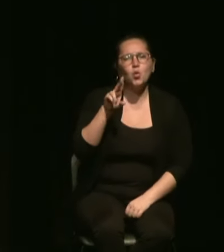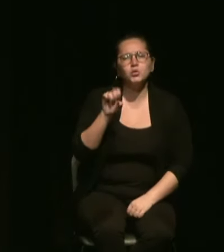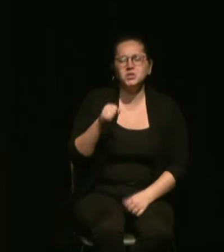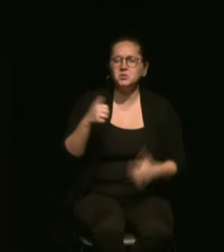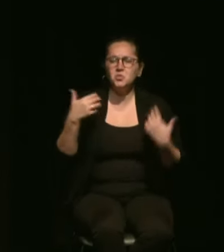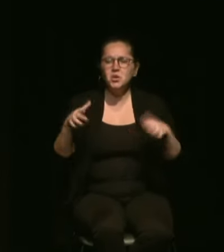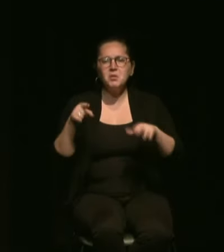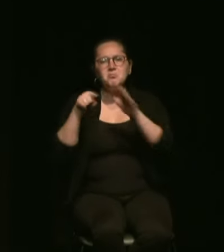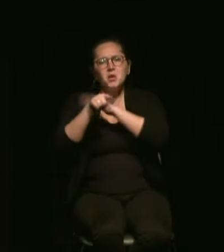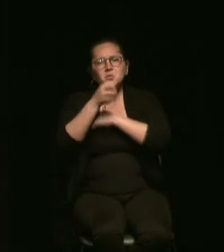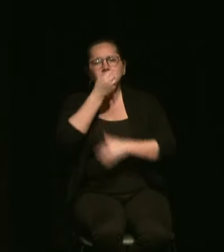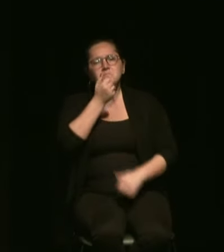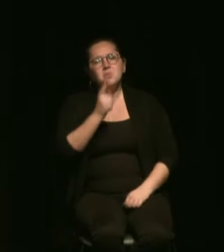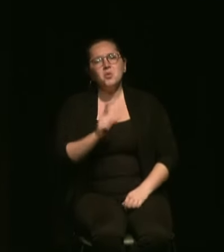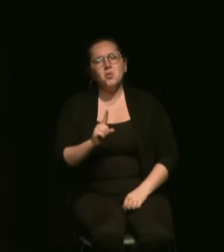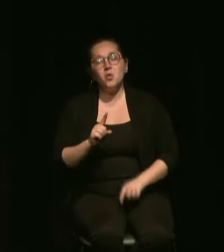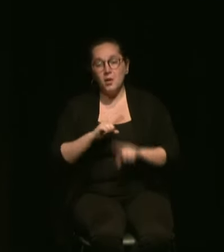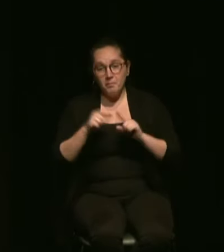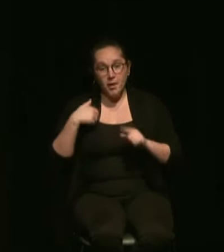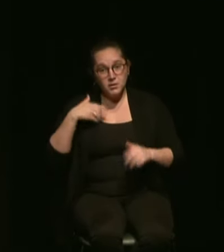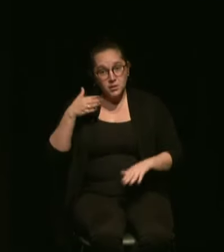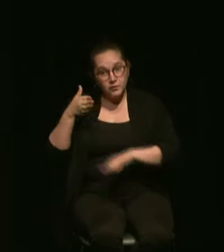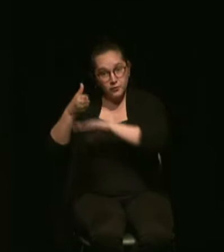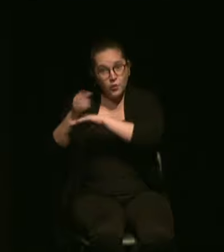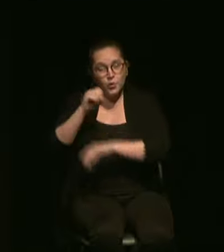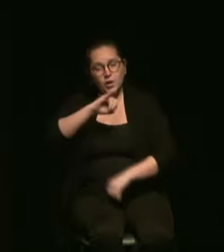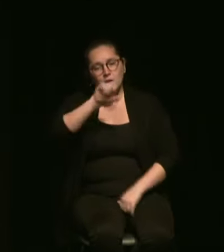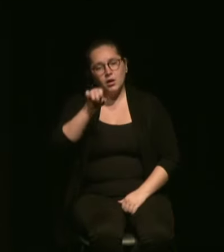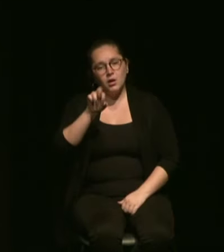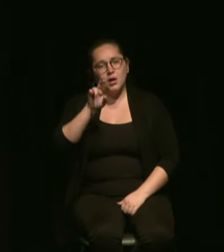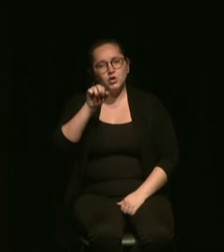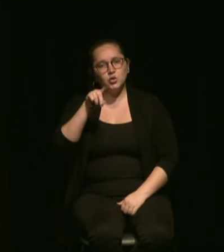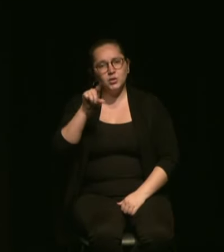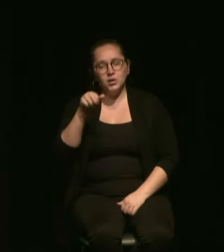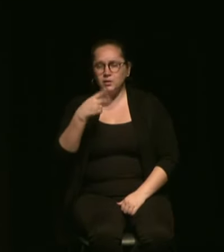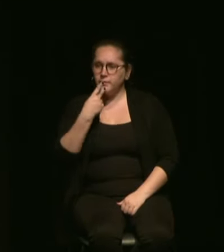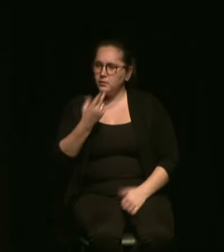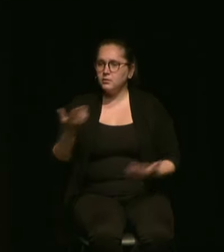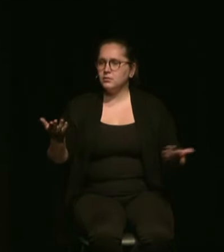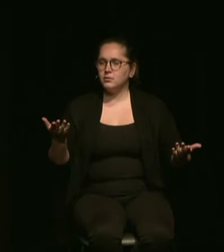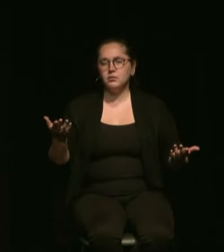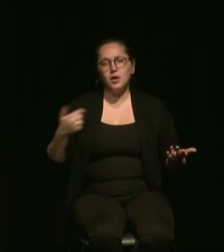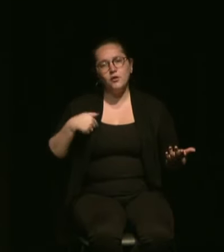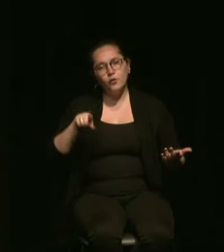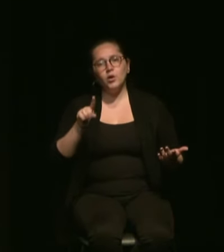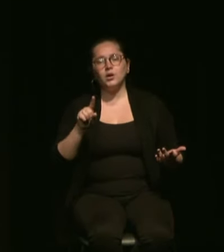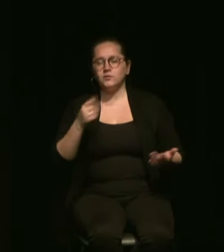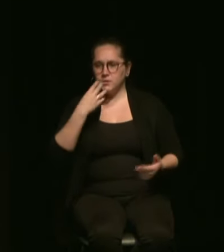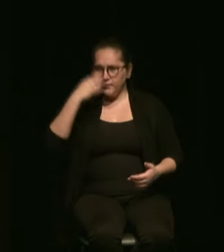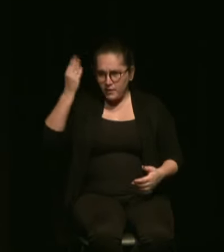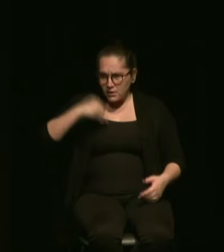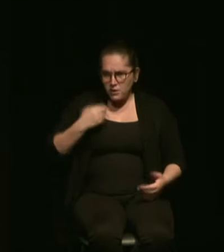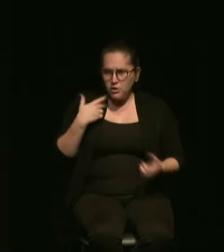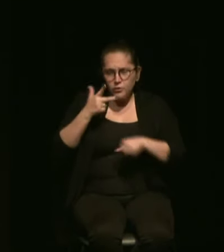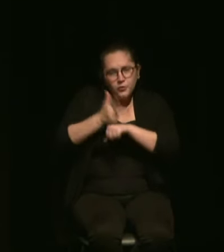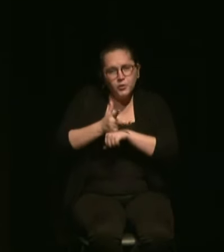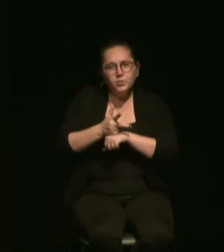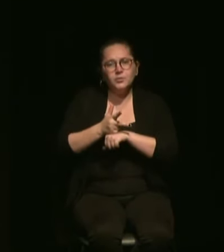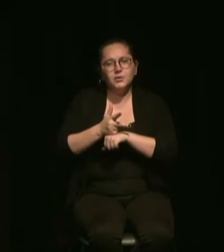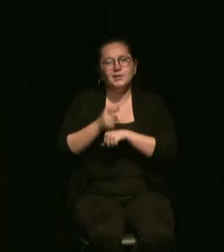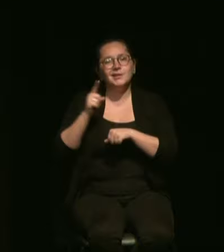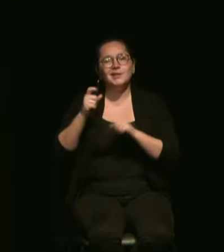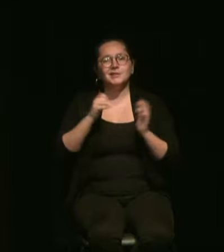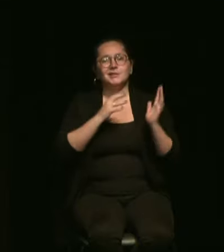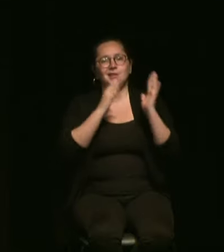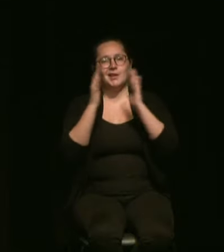e tal. Tanto assim que a Jordana foi lá para convocá-lo a fazer o filme, né? Ou a desistir do filme. E é a cena que a gente vê